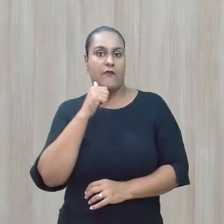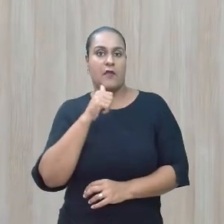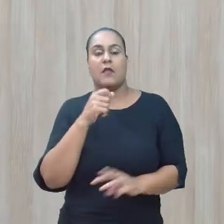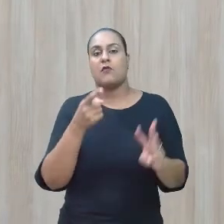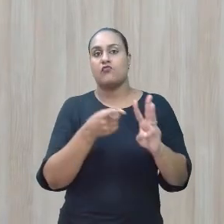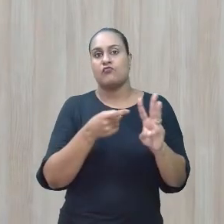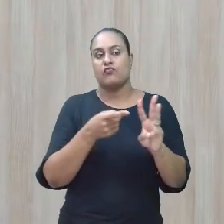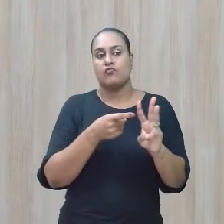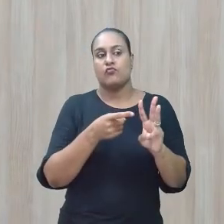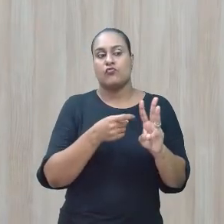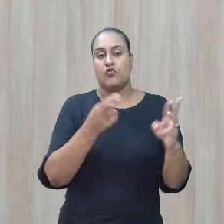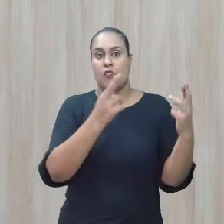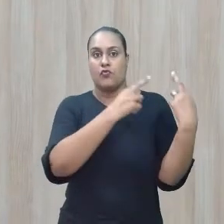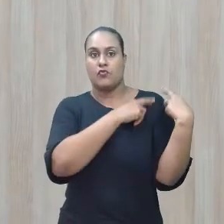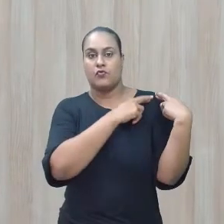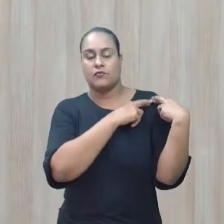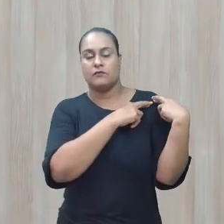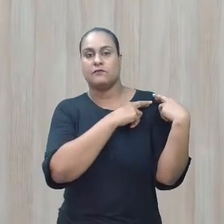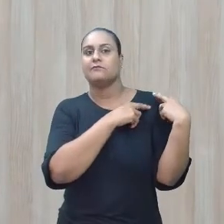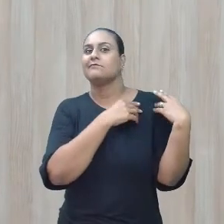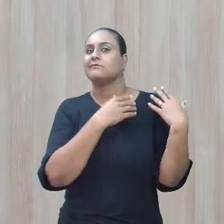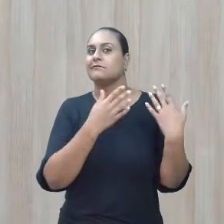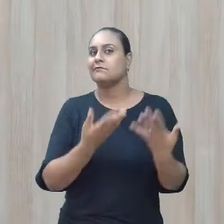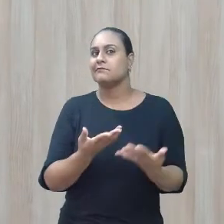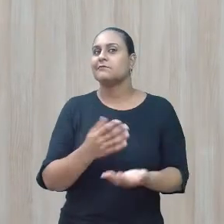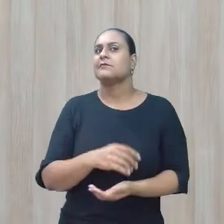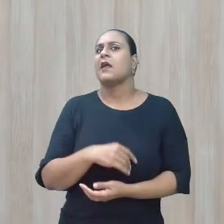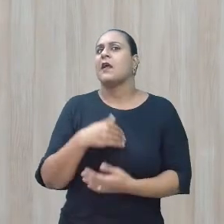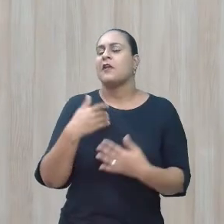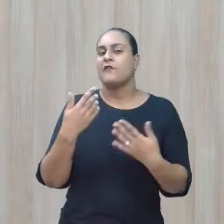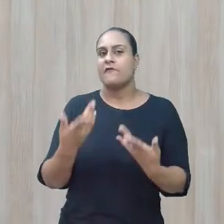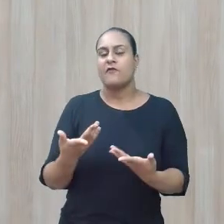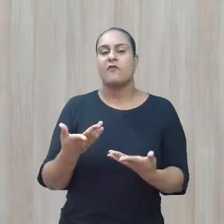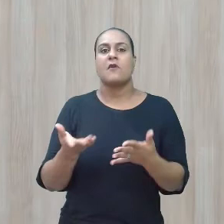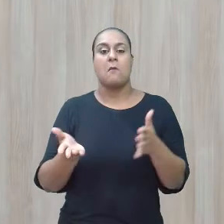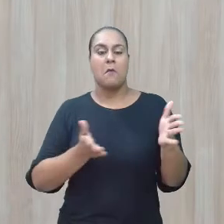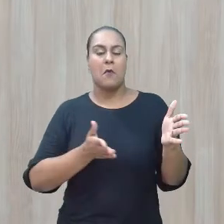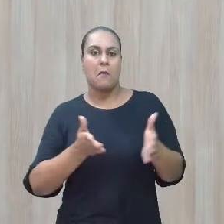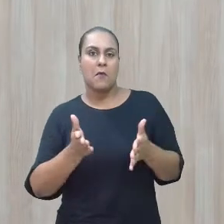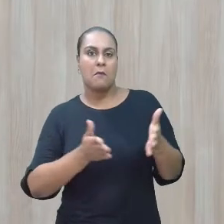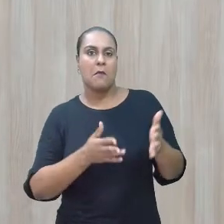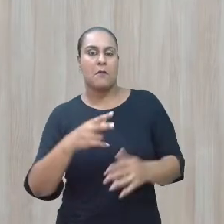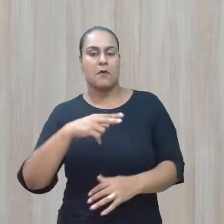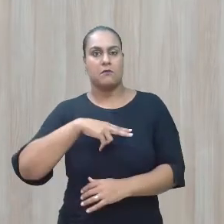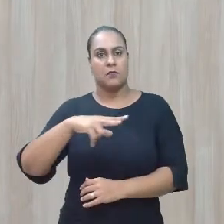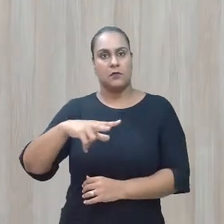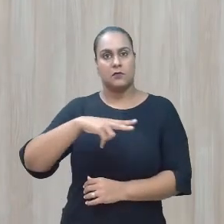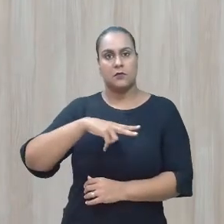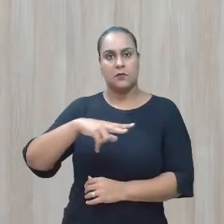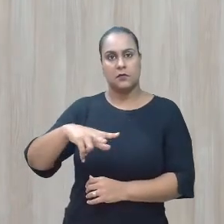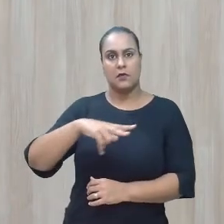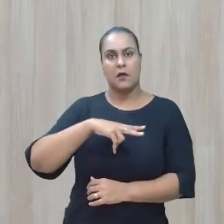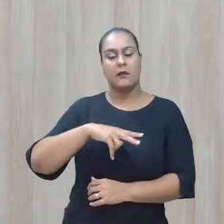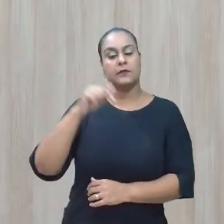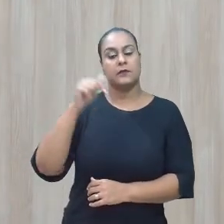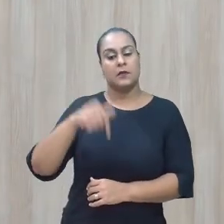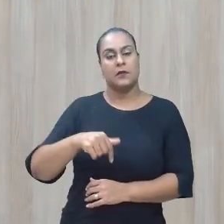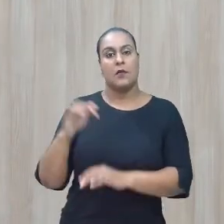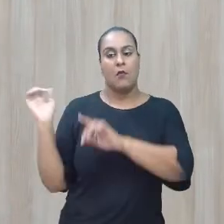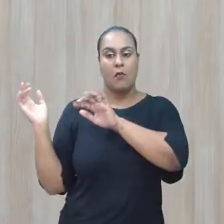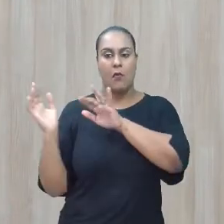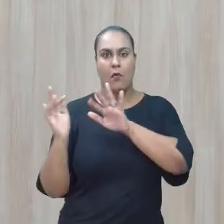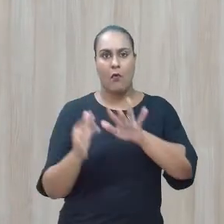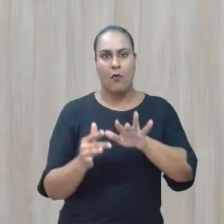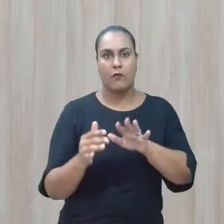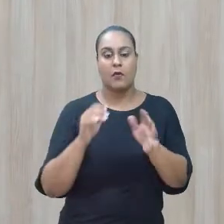Bahia, né, enfim, e acabou sendo um grande interlocutor entre, né, os portugueses que estavam ocupando o território e os